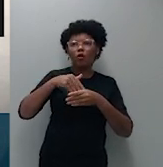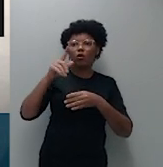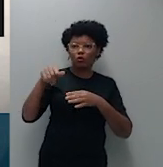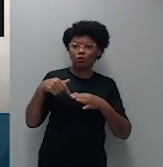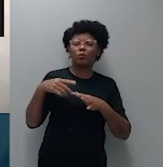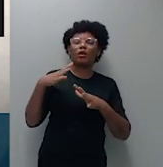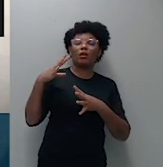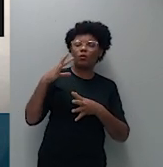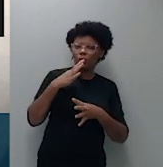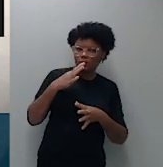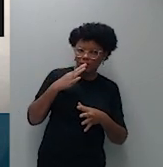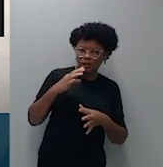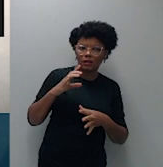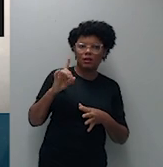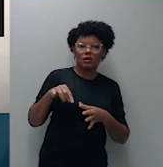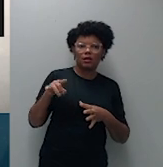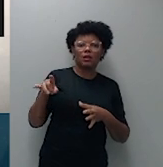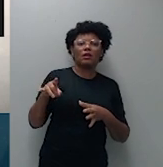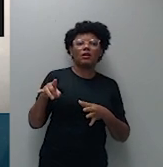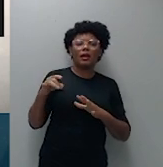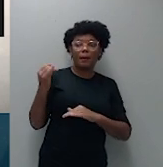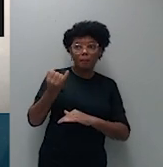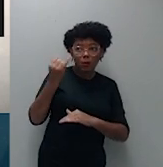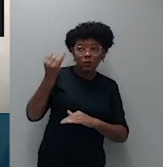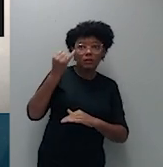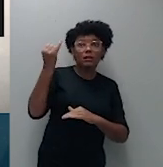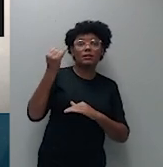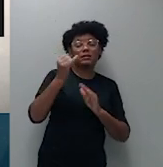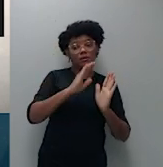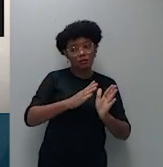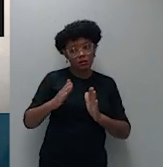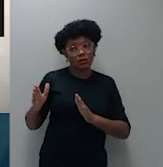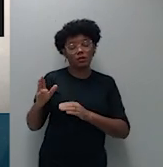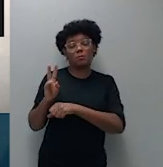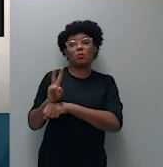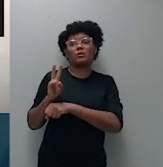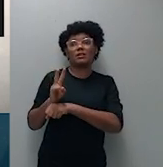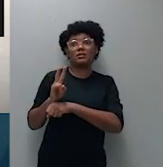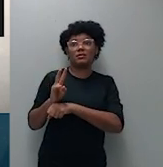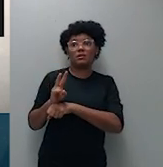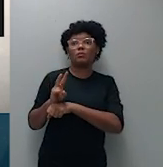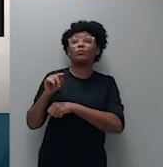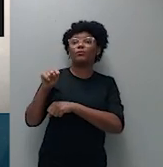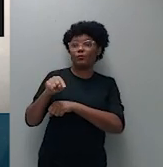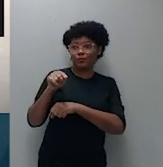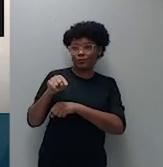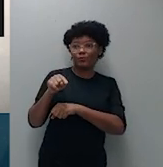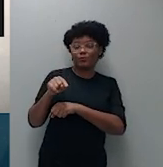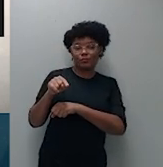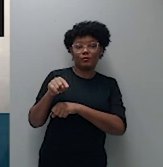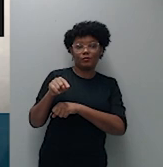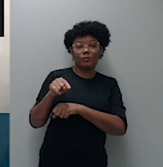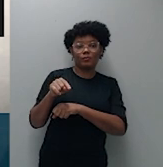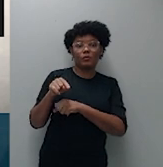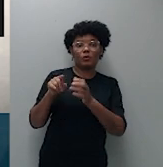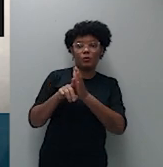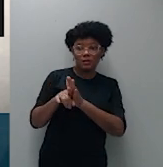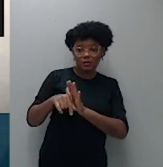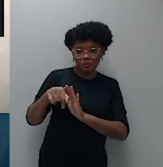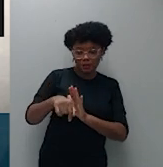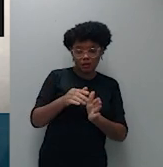a preponderância das normas protetivas do direito infantojuvenil II pode-se como que está examinando esses áudios